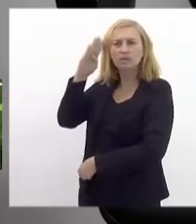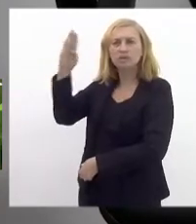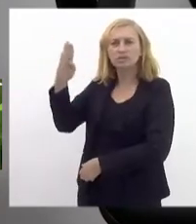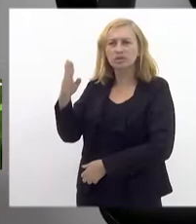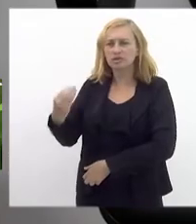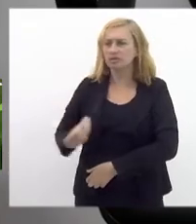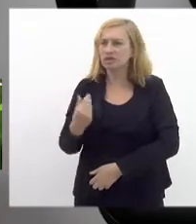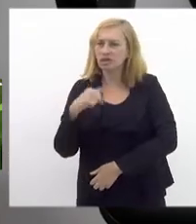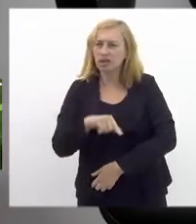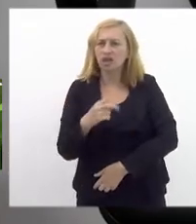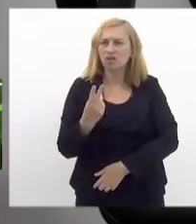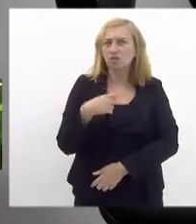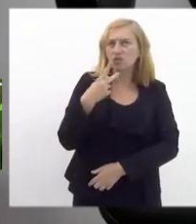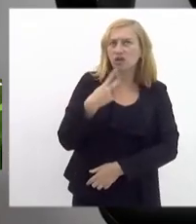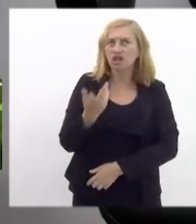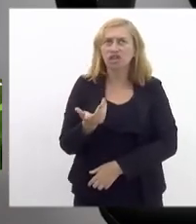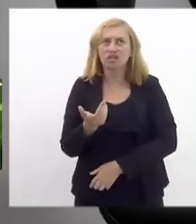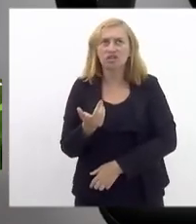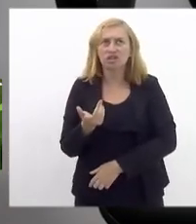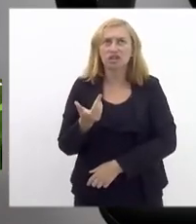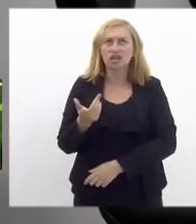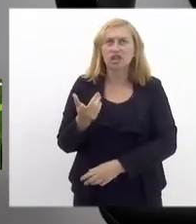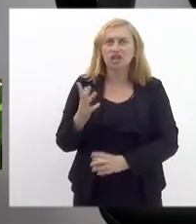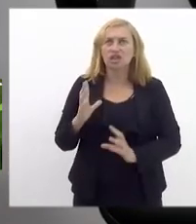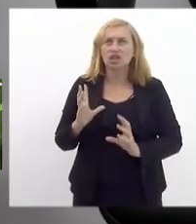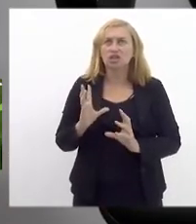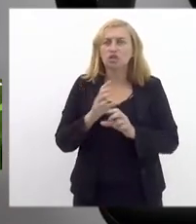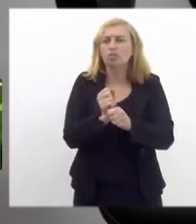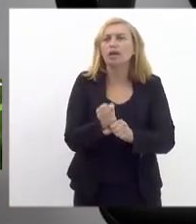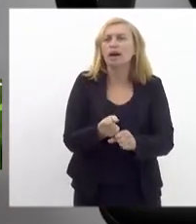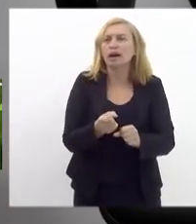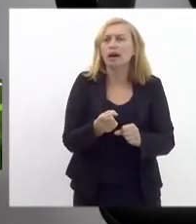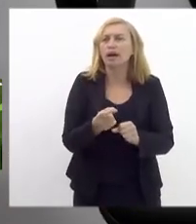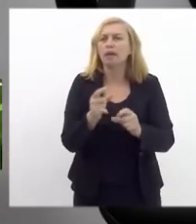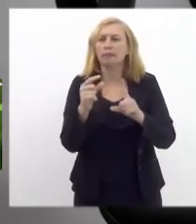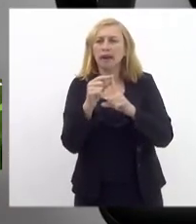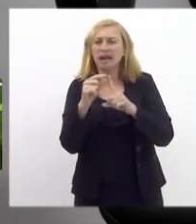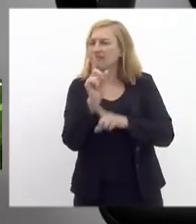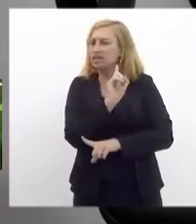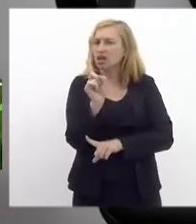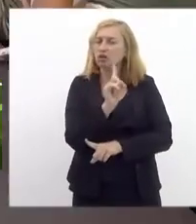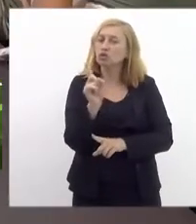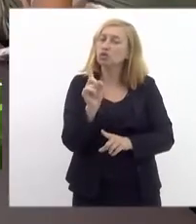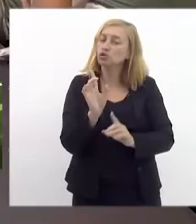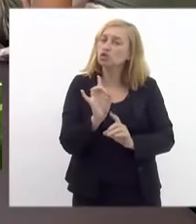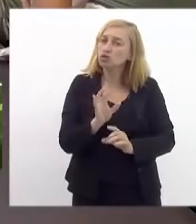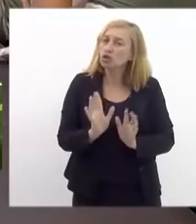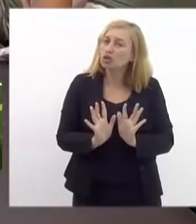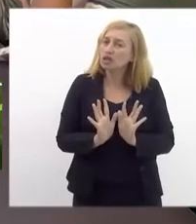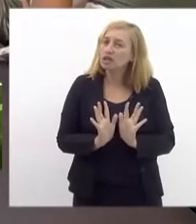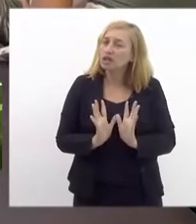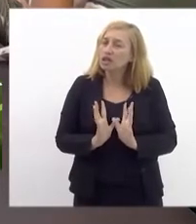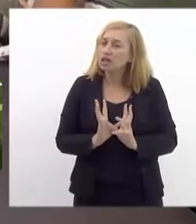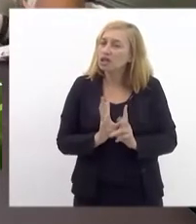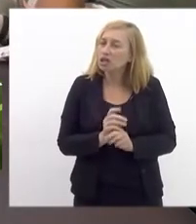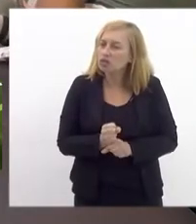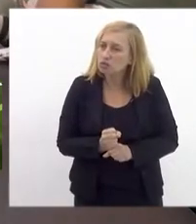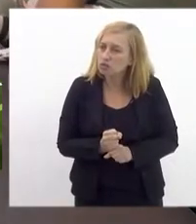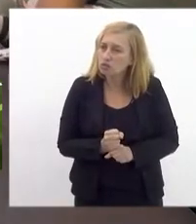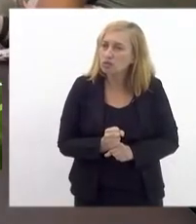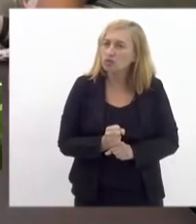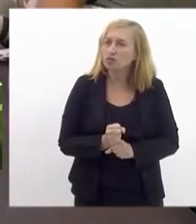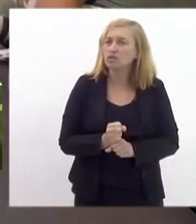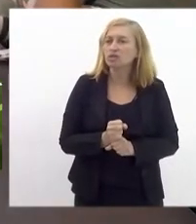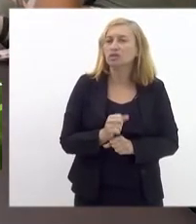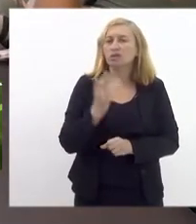presentes. Eu não estou dizendo, não vou fazer nenhuma soma de palavras, eu estou só exemplificando para mostrar que tem um foco, eu acho que